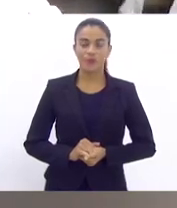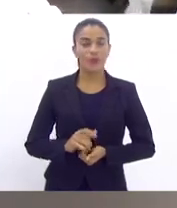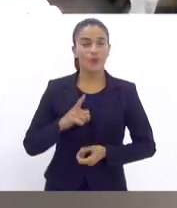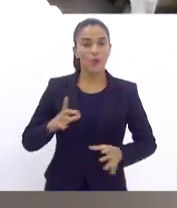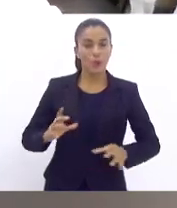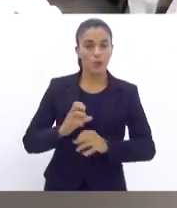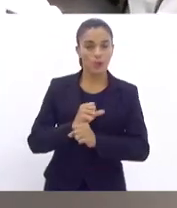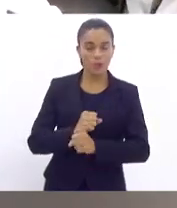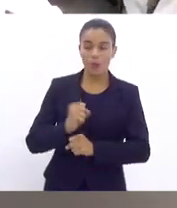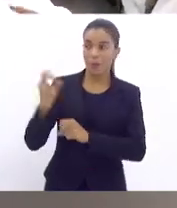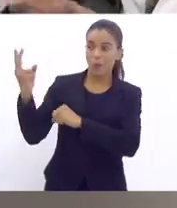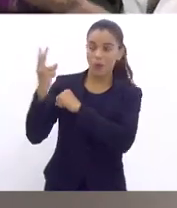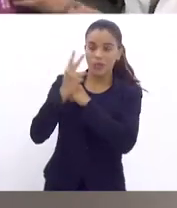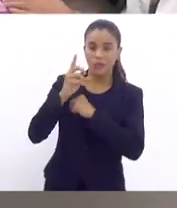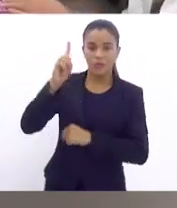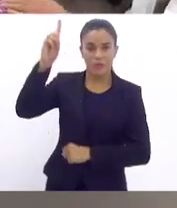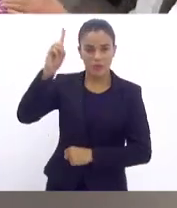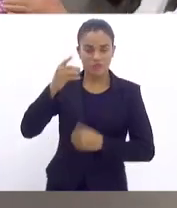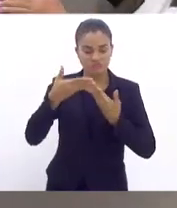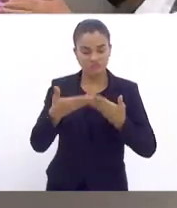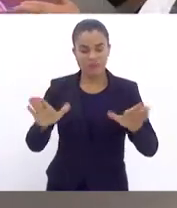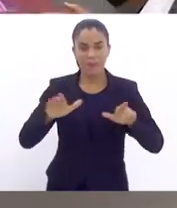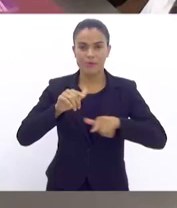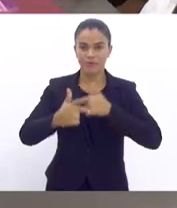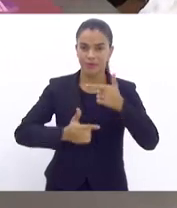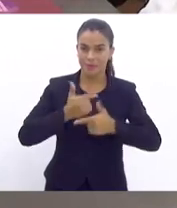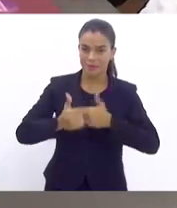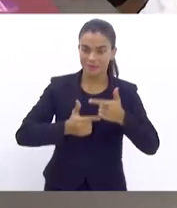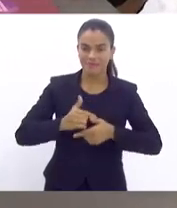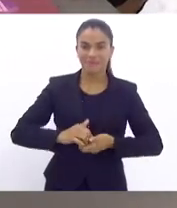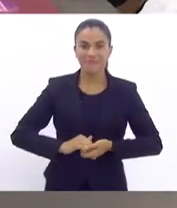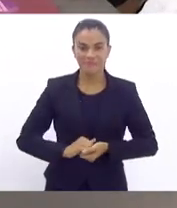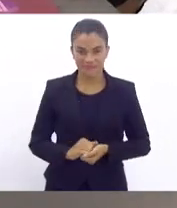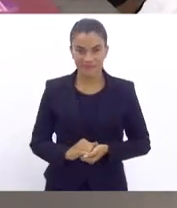legal sobre a proteção de Deus trabalhos vou